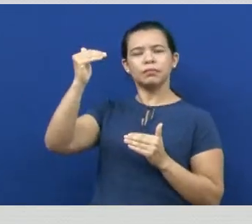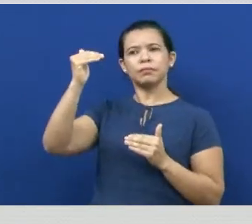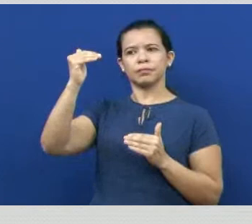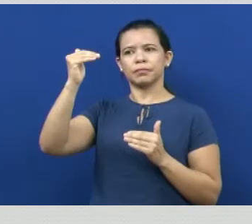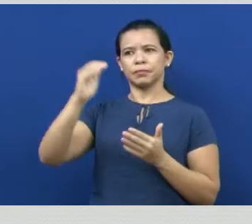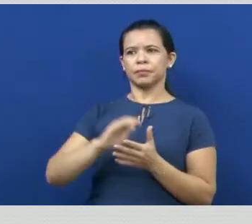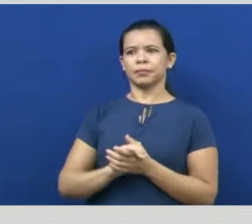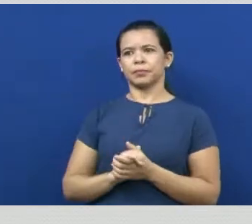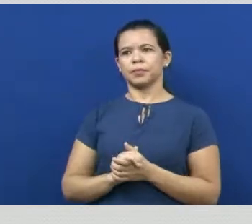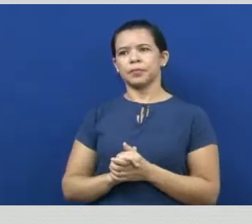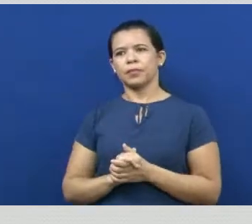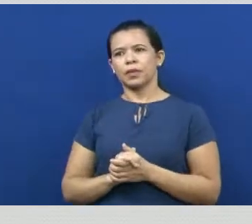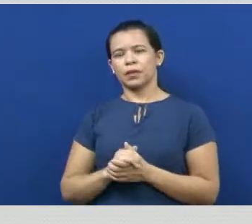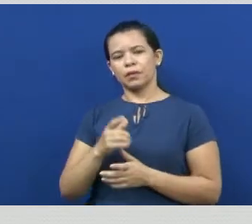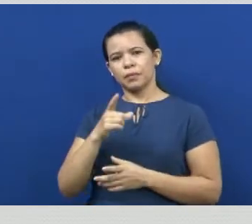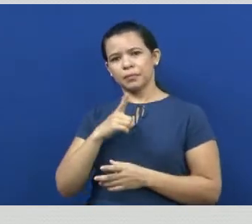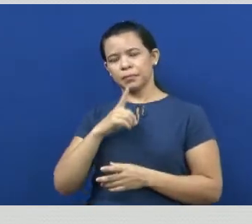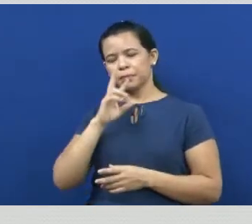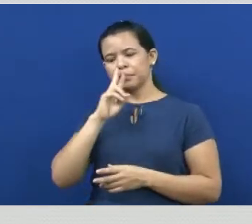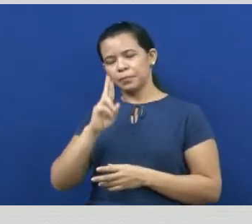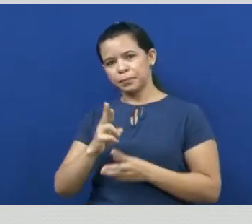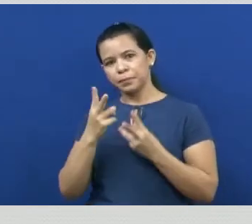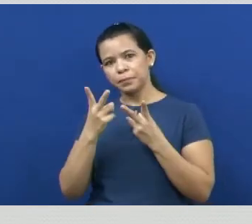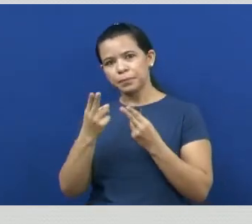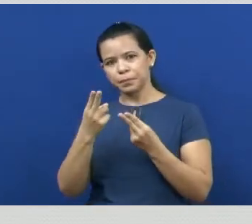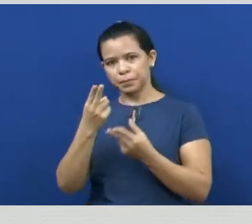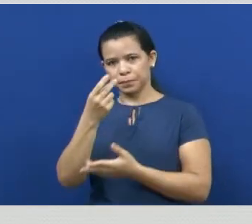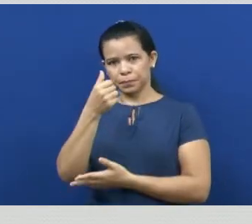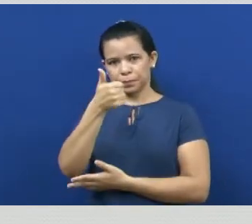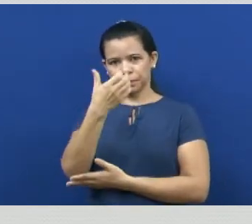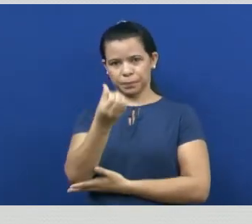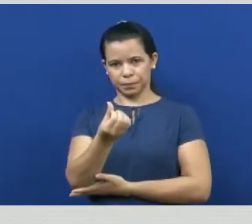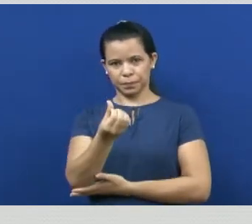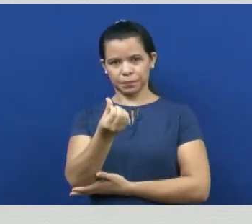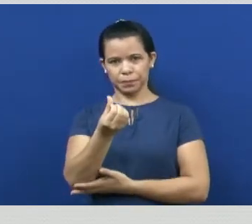2, vai me dar um resultado igual a 16.